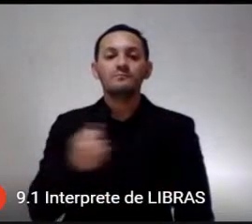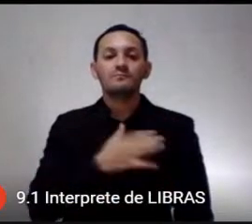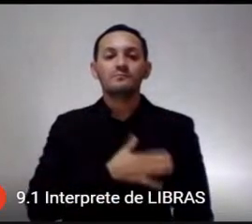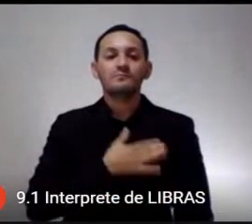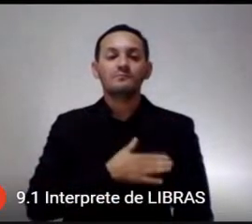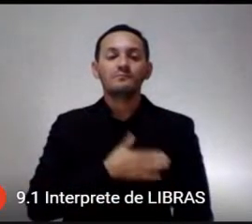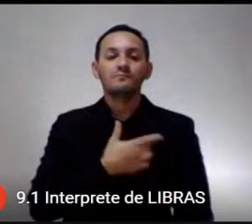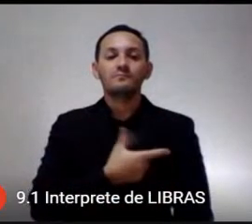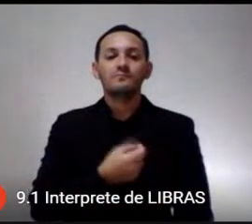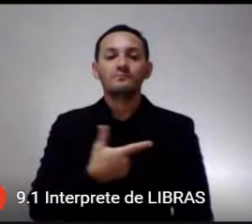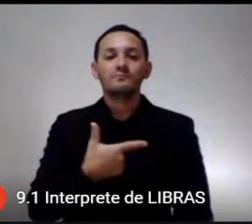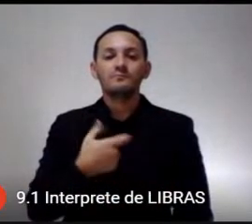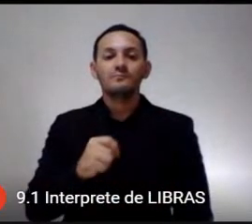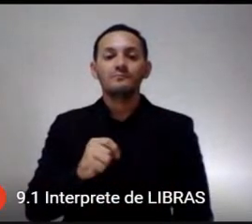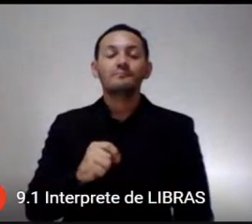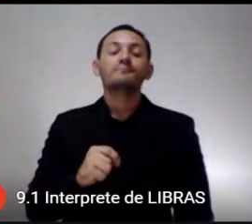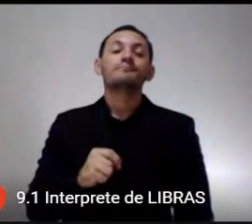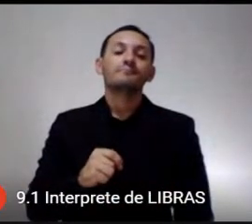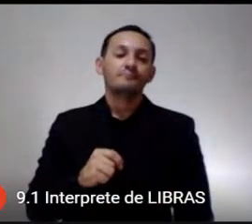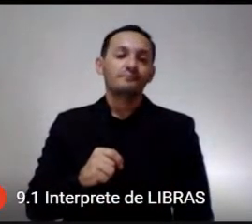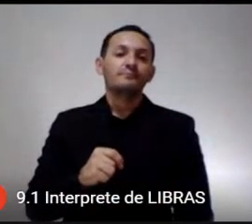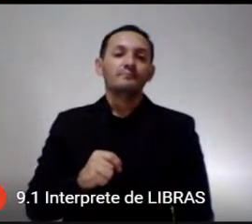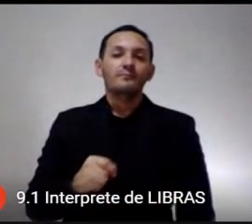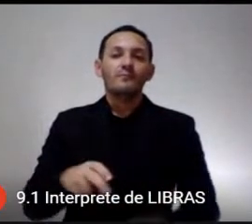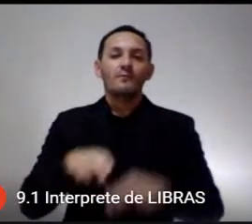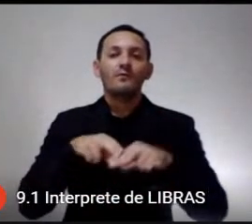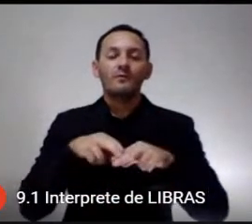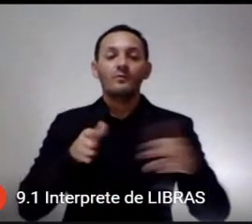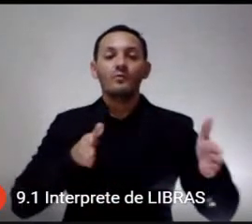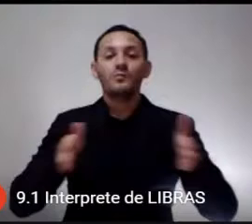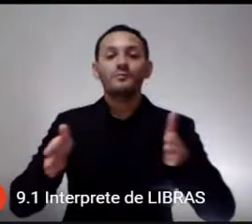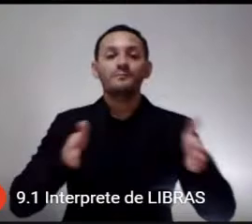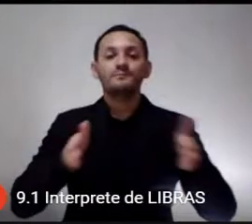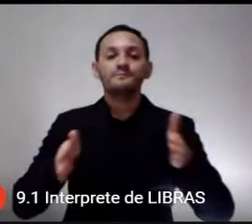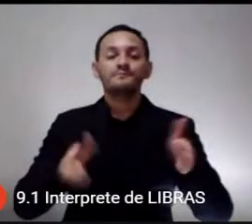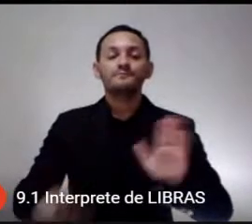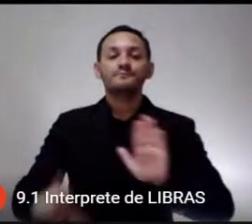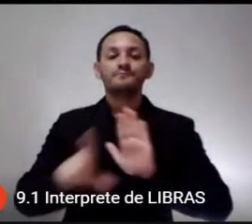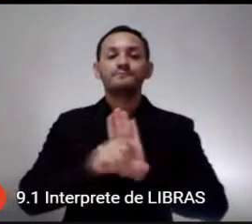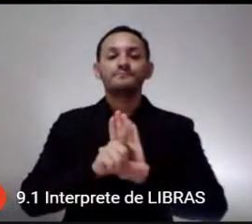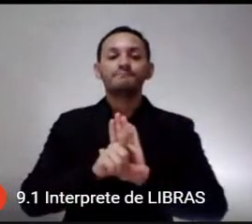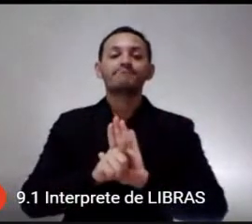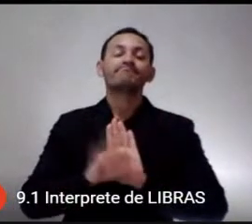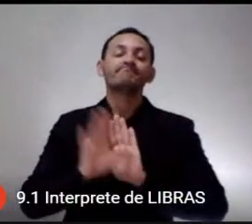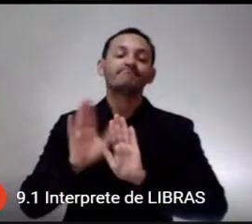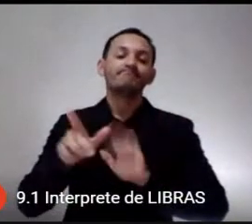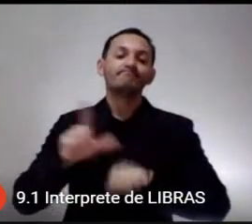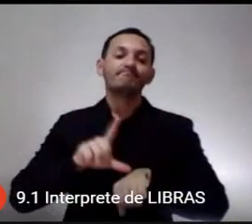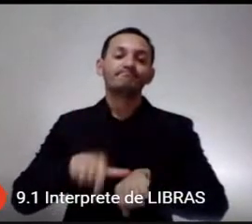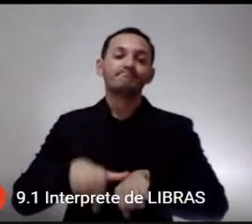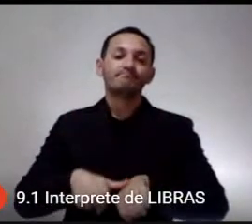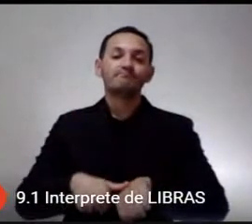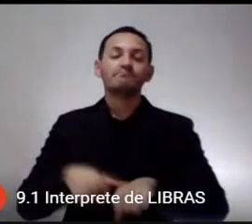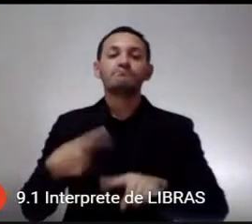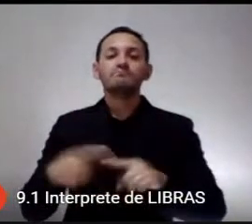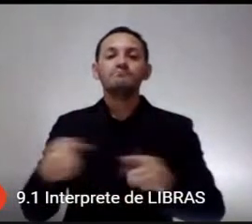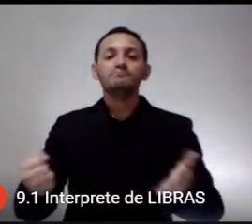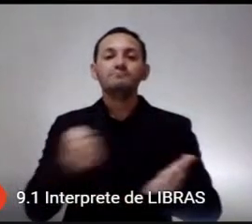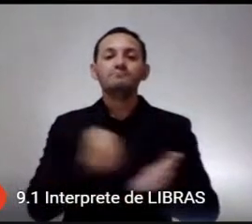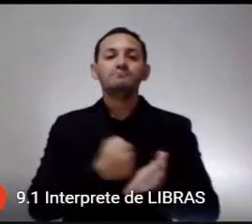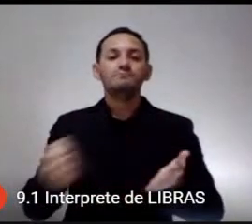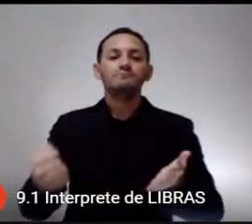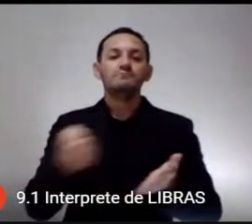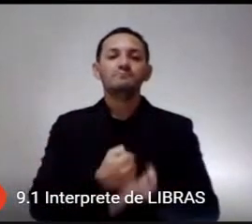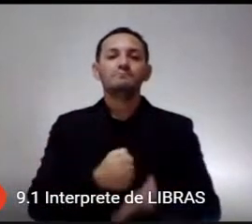2020, tendo, portanto, excedido o prazo estabelecido pela legislação em vigor, pois o cartório eleitoral somente